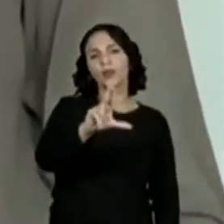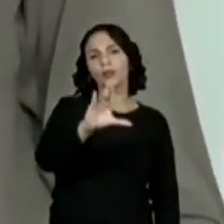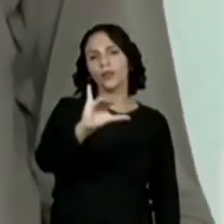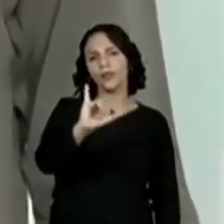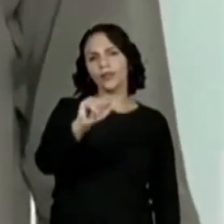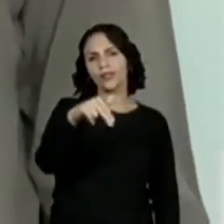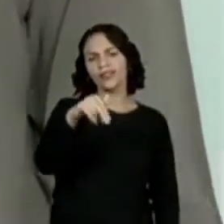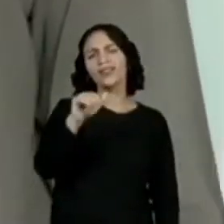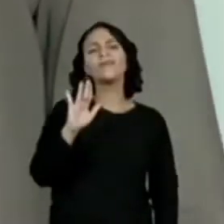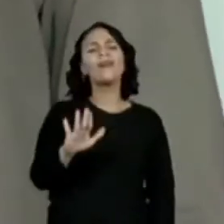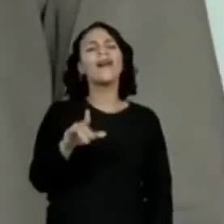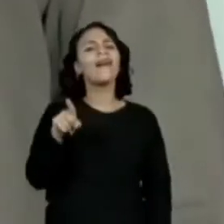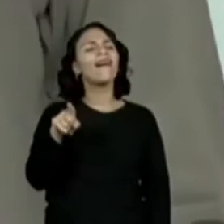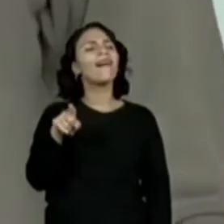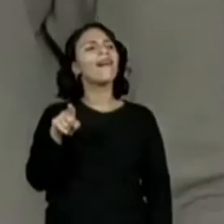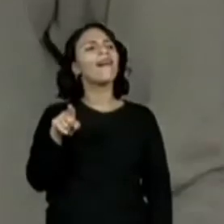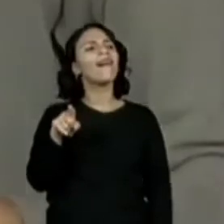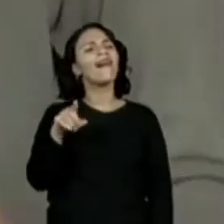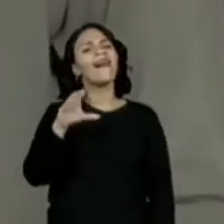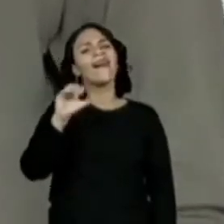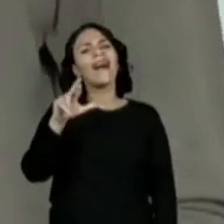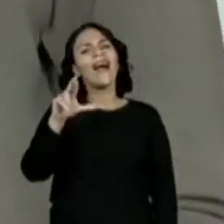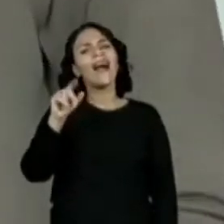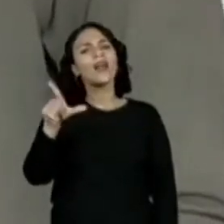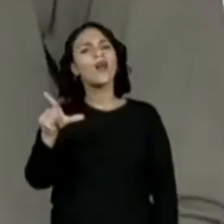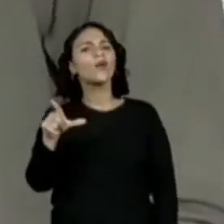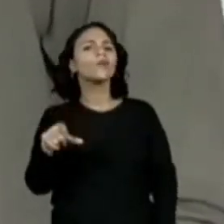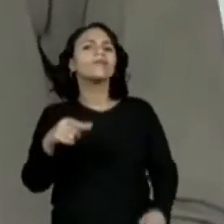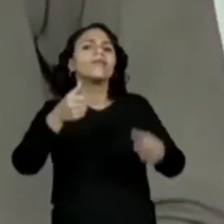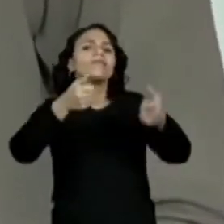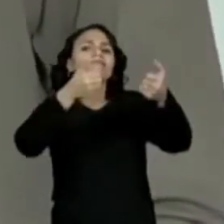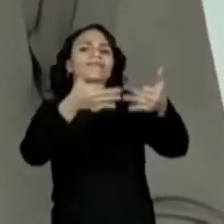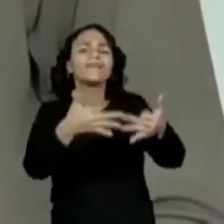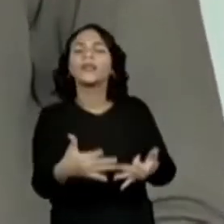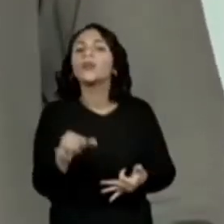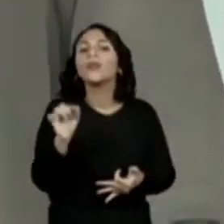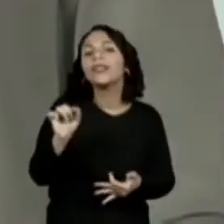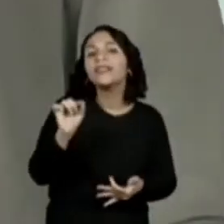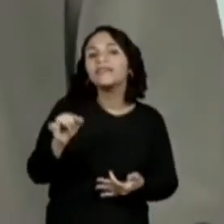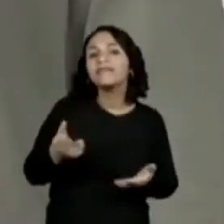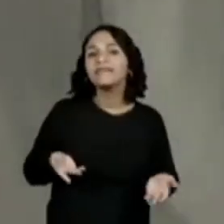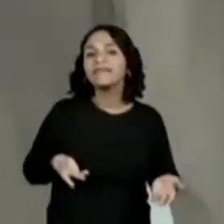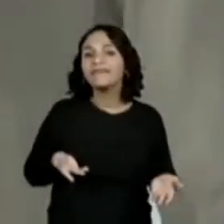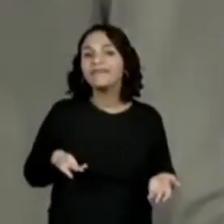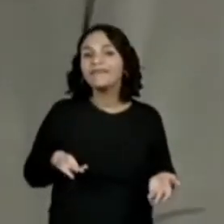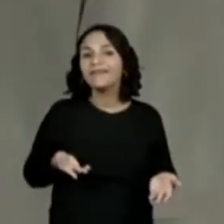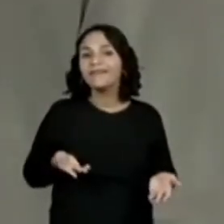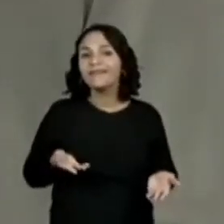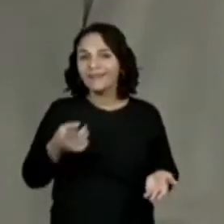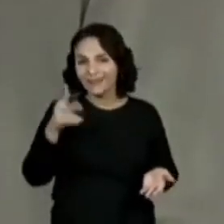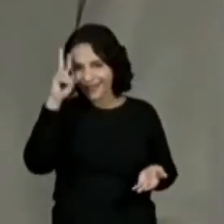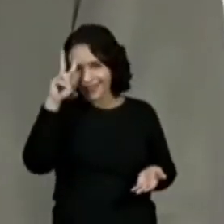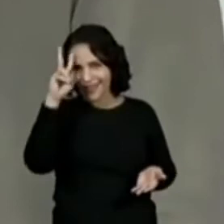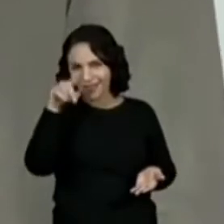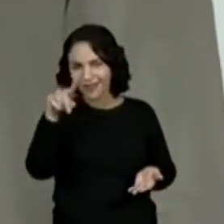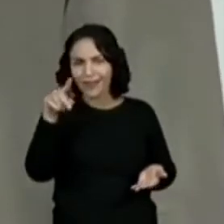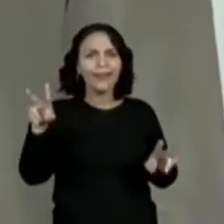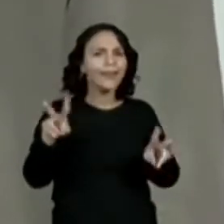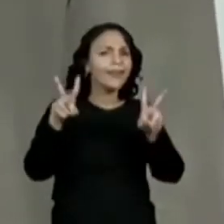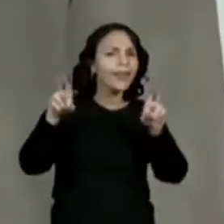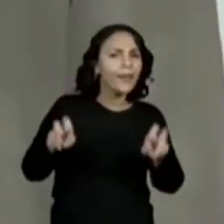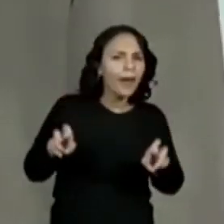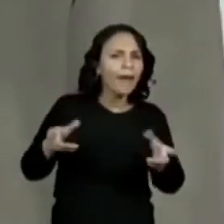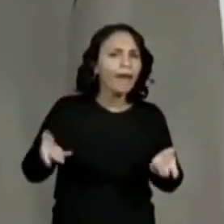que a Carol dizia para a Luciana na carta? Qual era o